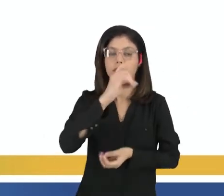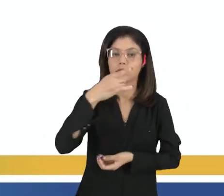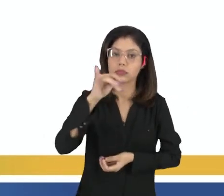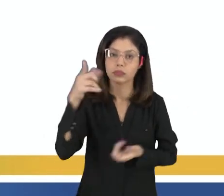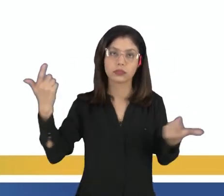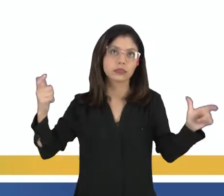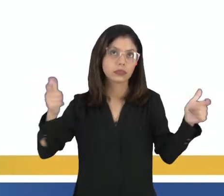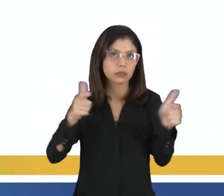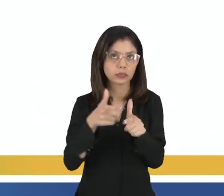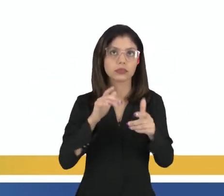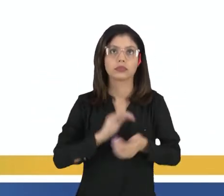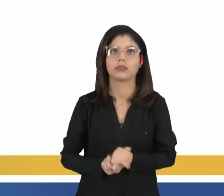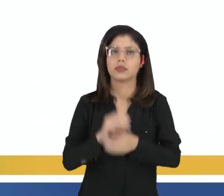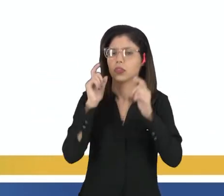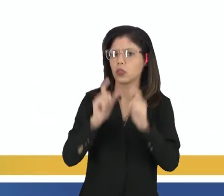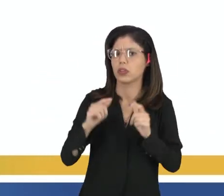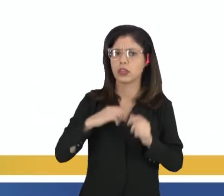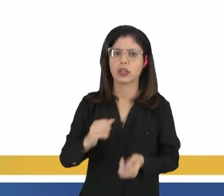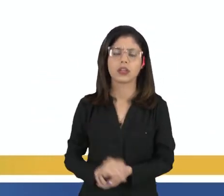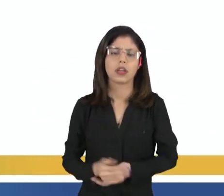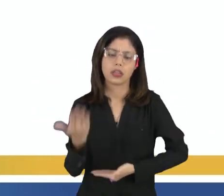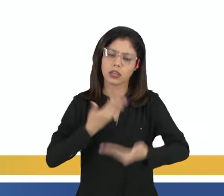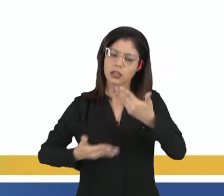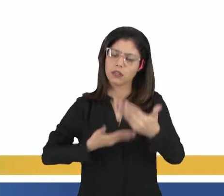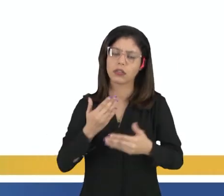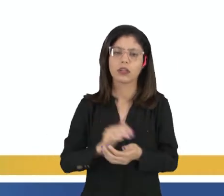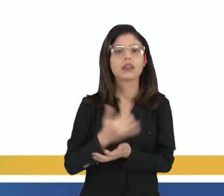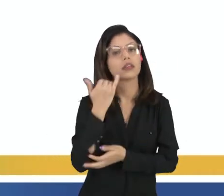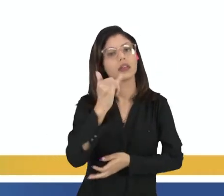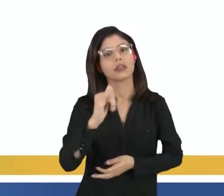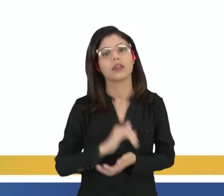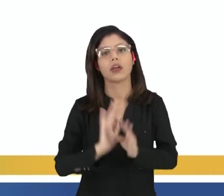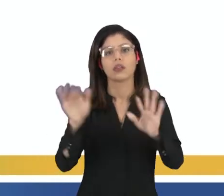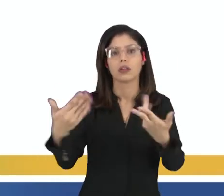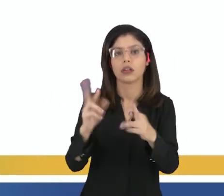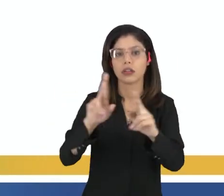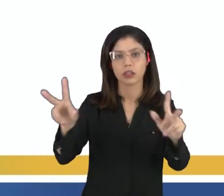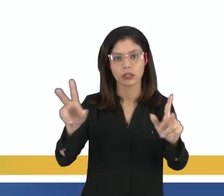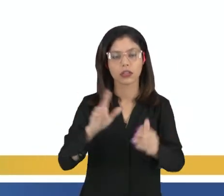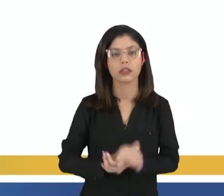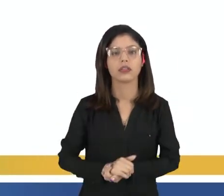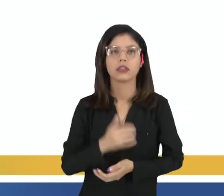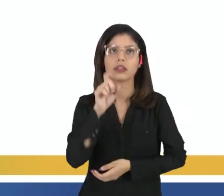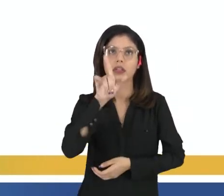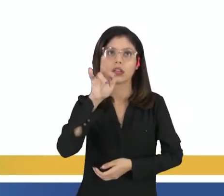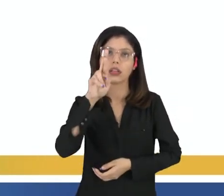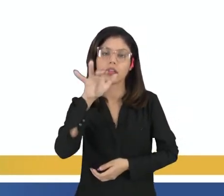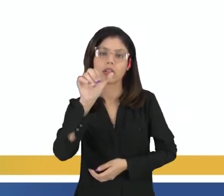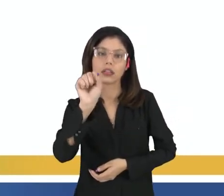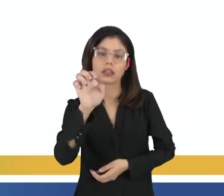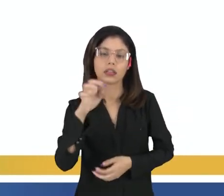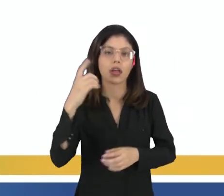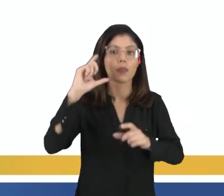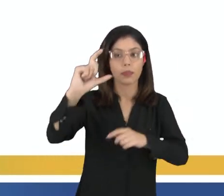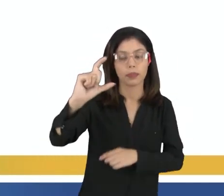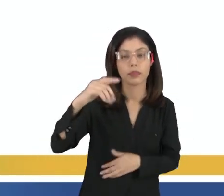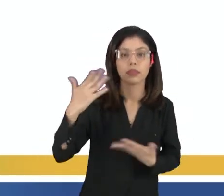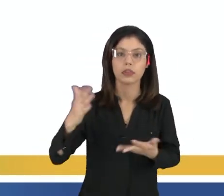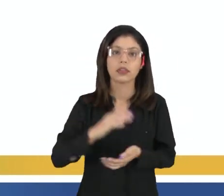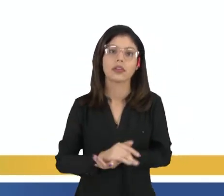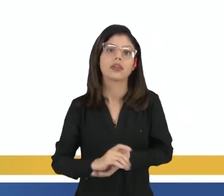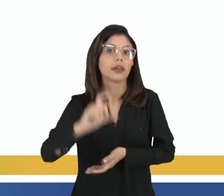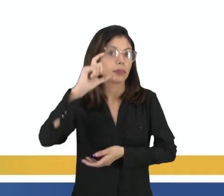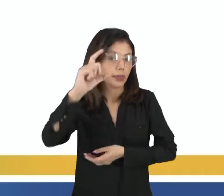de oxirredução, onde ocorre a transferência de elétrons. Qual é a diferença da eletrólise e de uma pilha? É